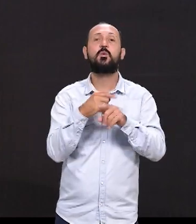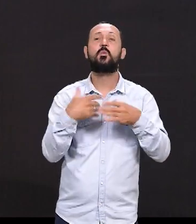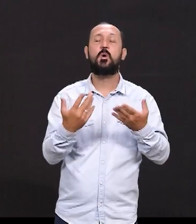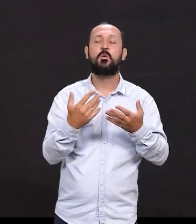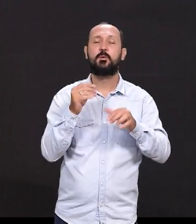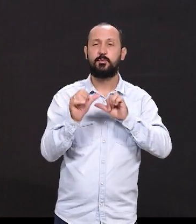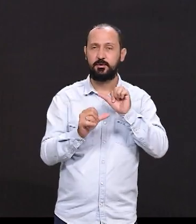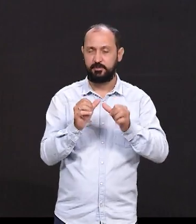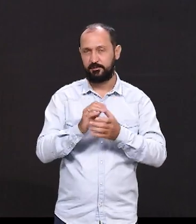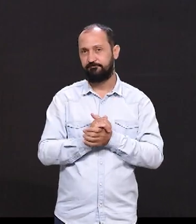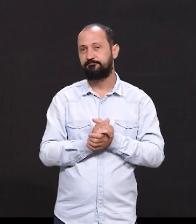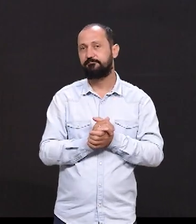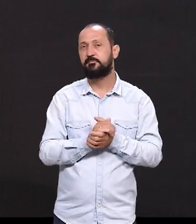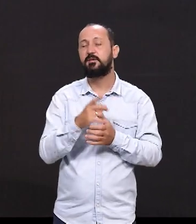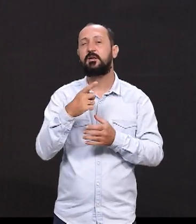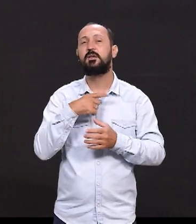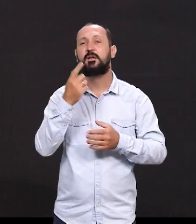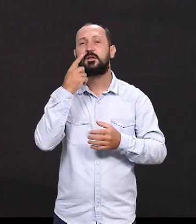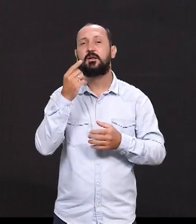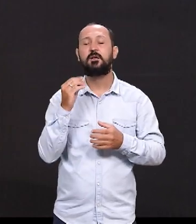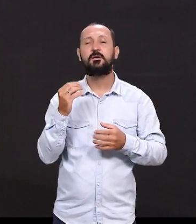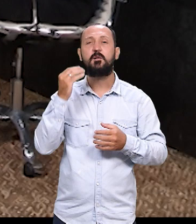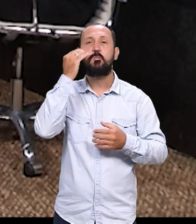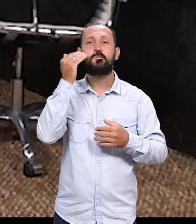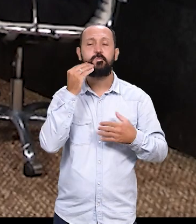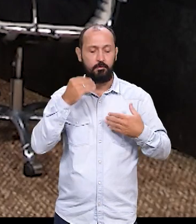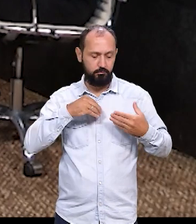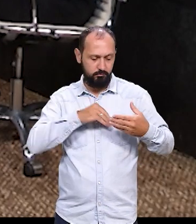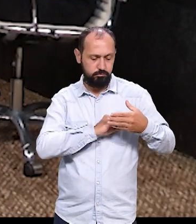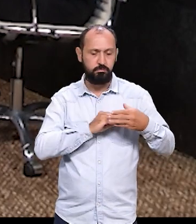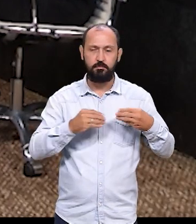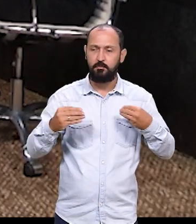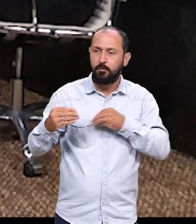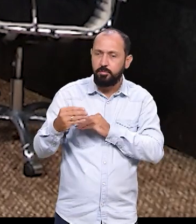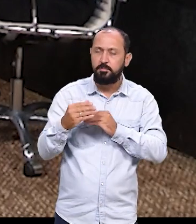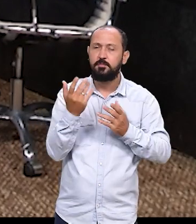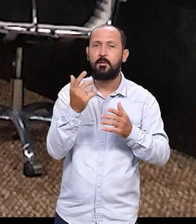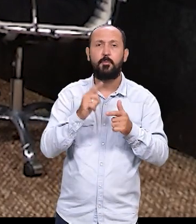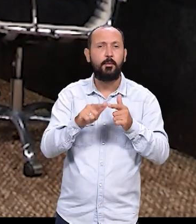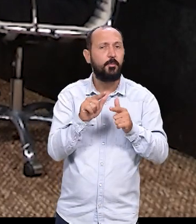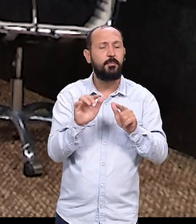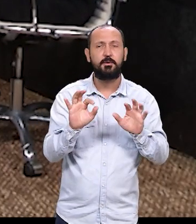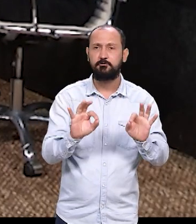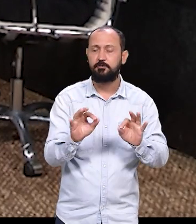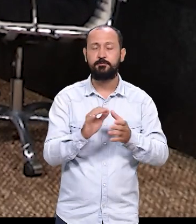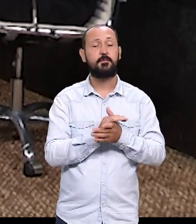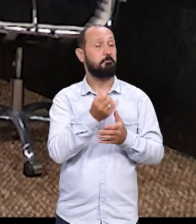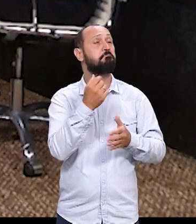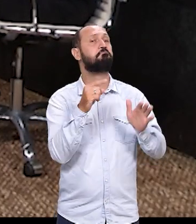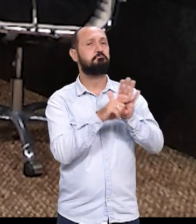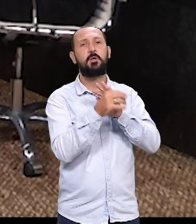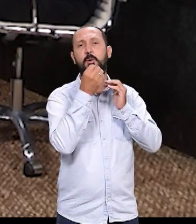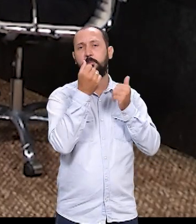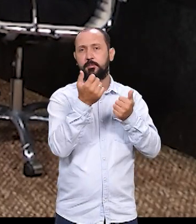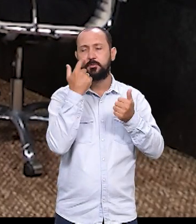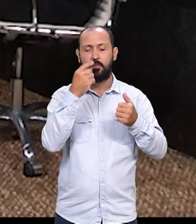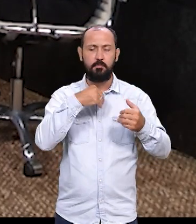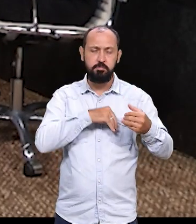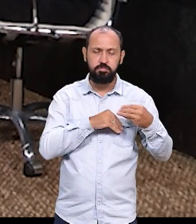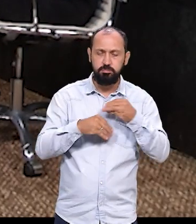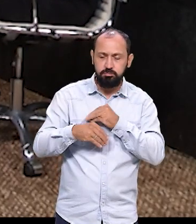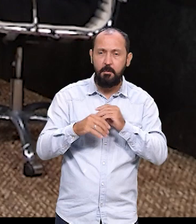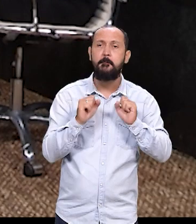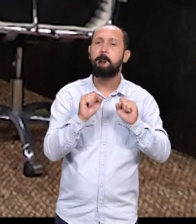por isso que a gente tem que comprimir a mama para identificar qualquer alteração no caso de quem tem silicone Doutor pode fazer normal não tem nenhum